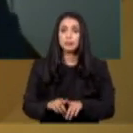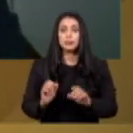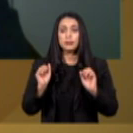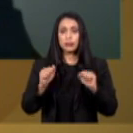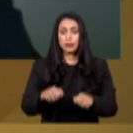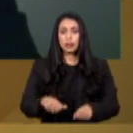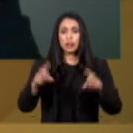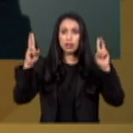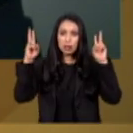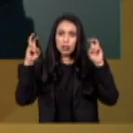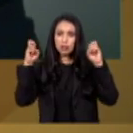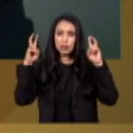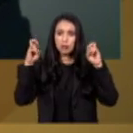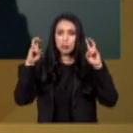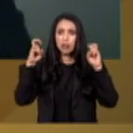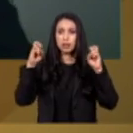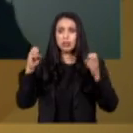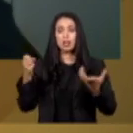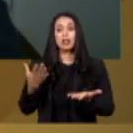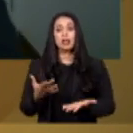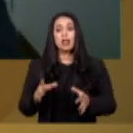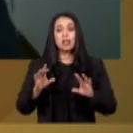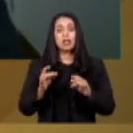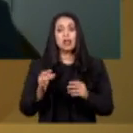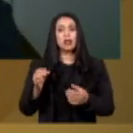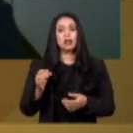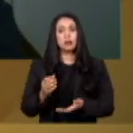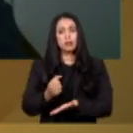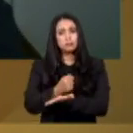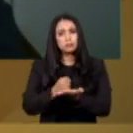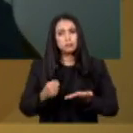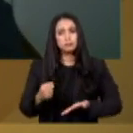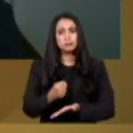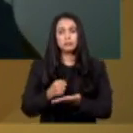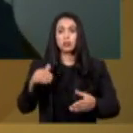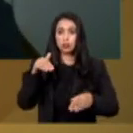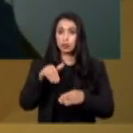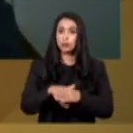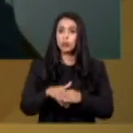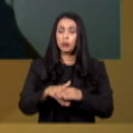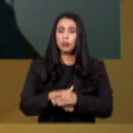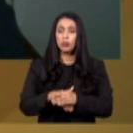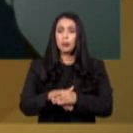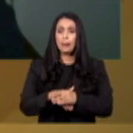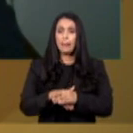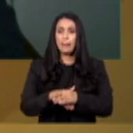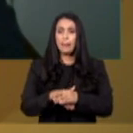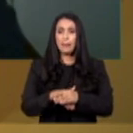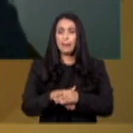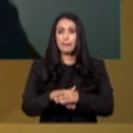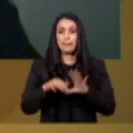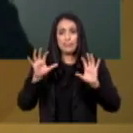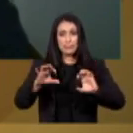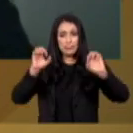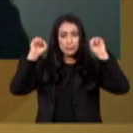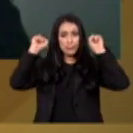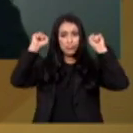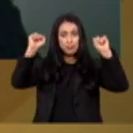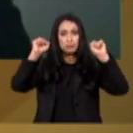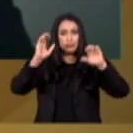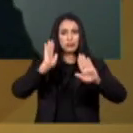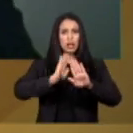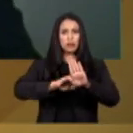materna e esta essência do voto breve a matéria em razão da autonomia dos tribunais